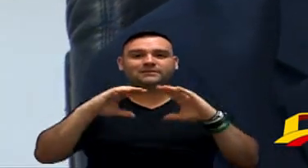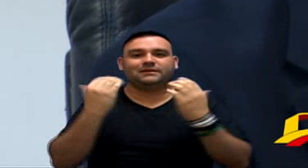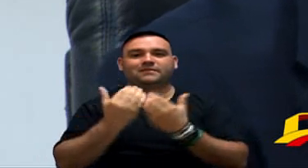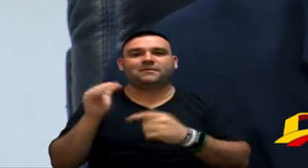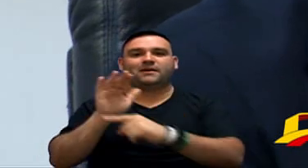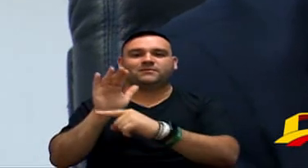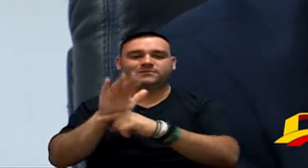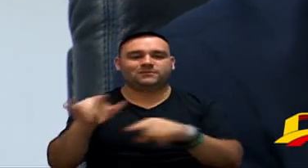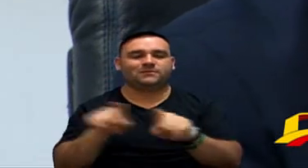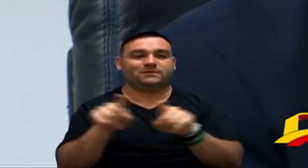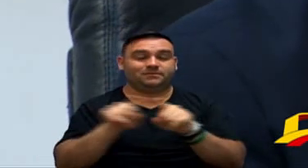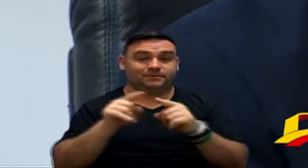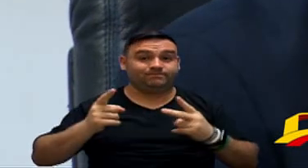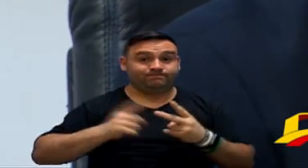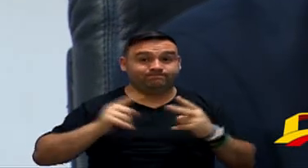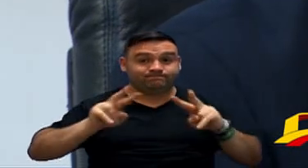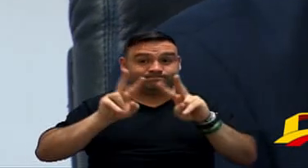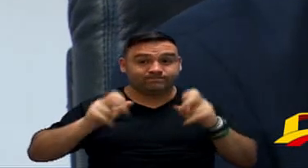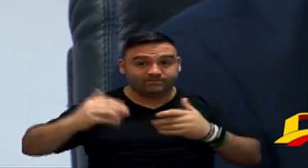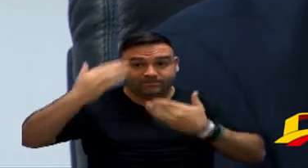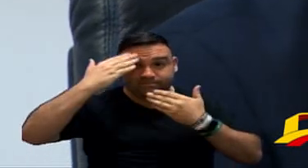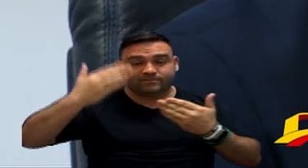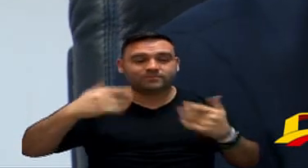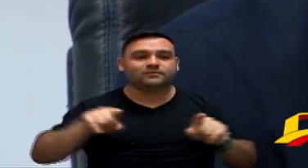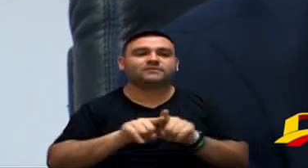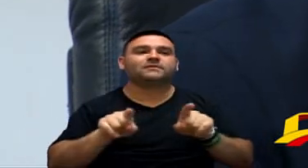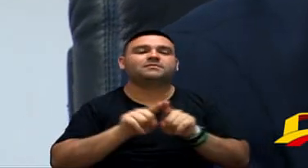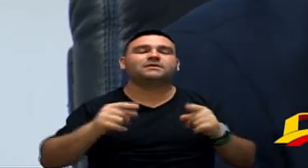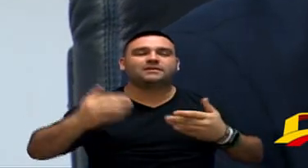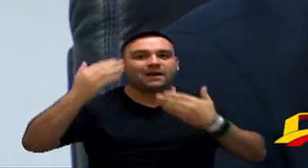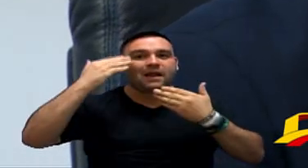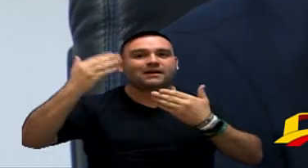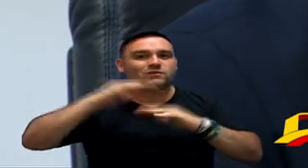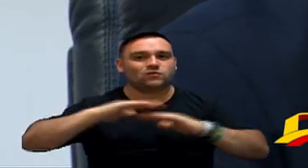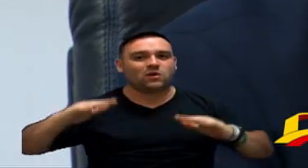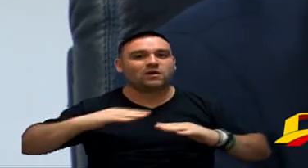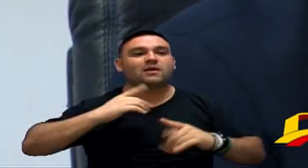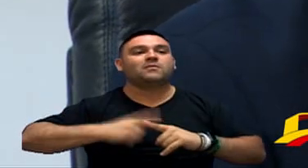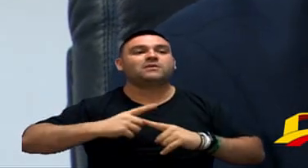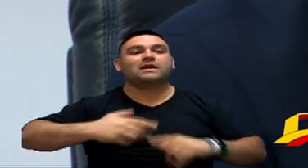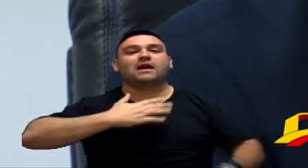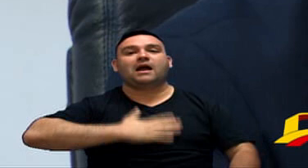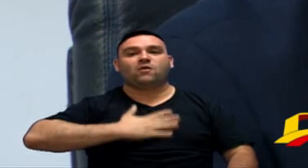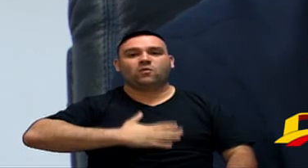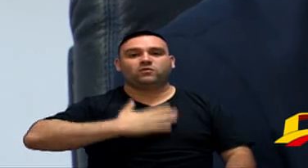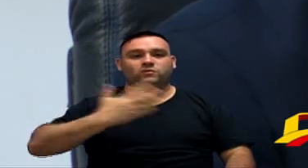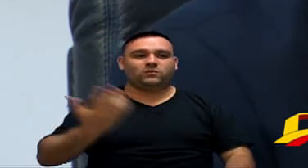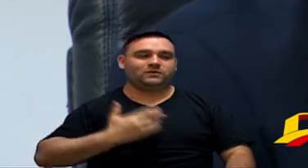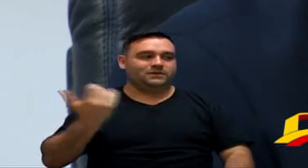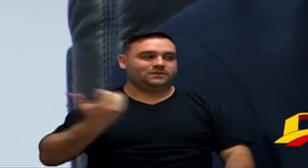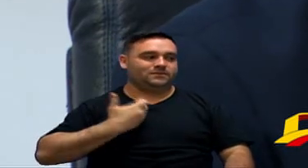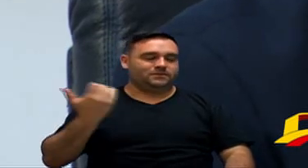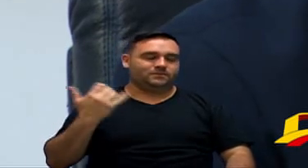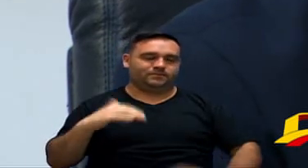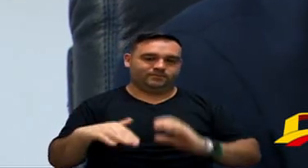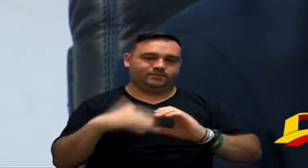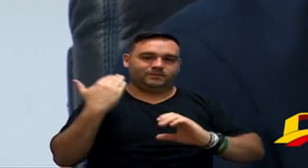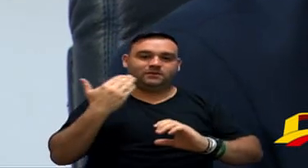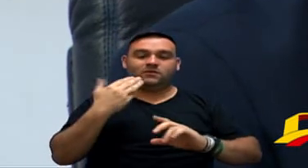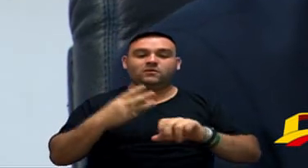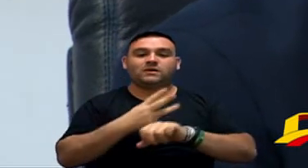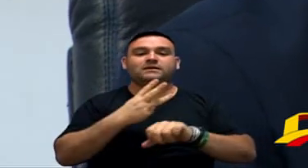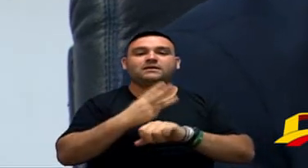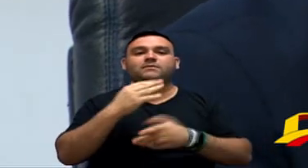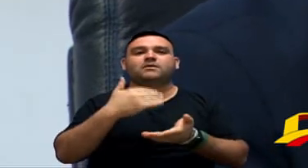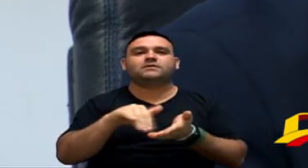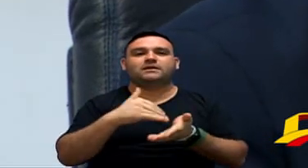perdão outra coisa João queria agradecer também hoje a gente só vai para o agradecimento hoje a partir de agosto Recebi uma notícia manga me mandou aqui no meu Zap